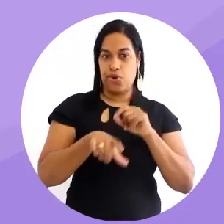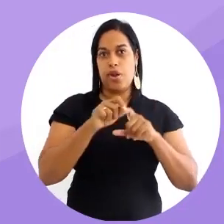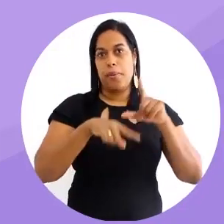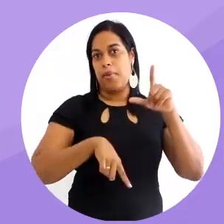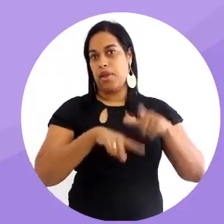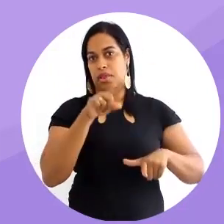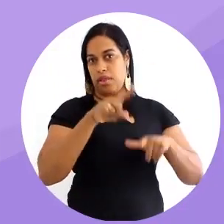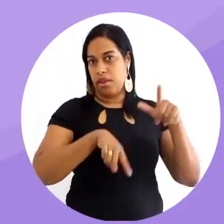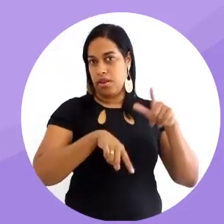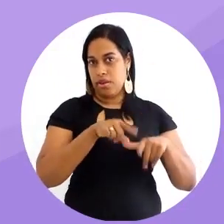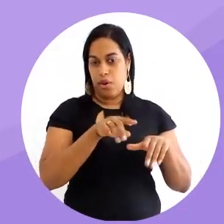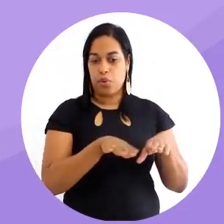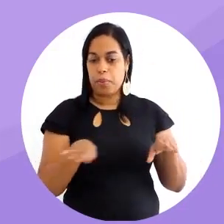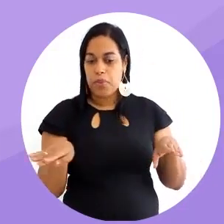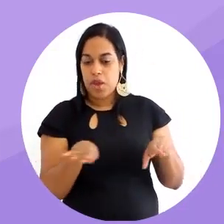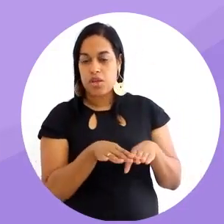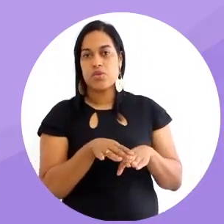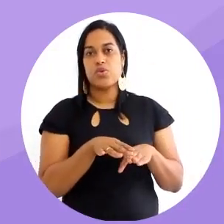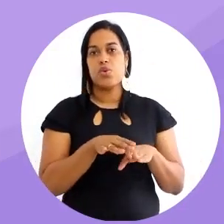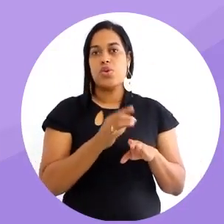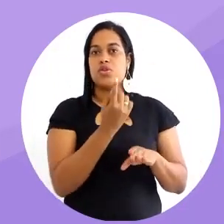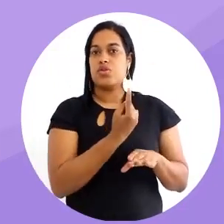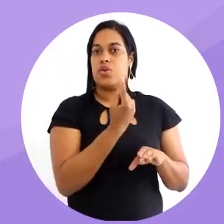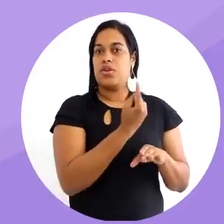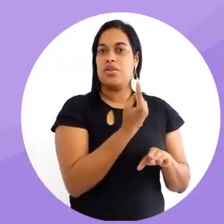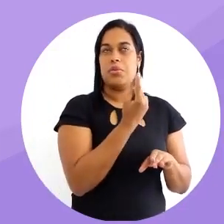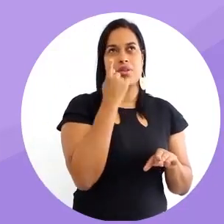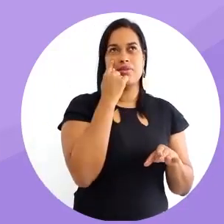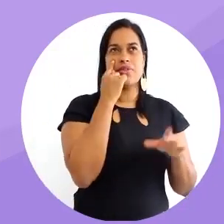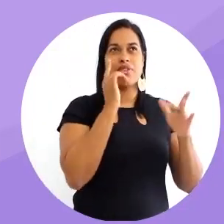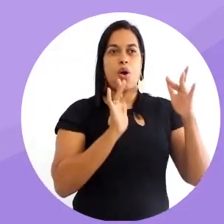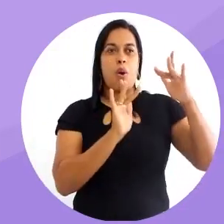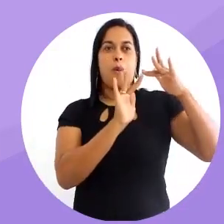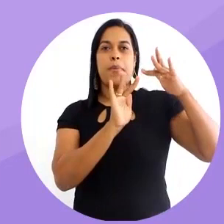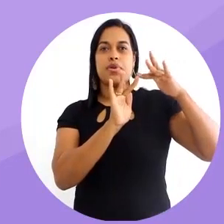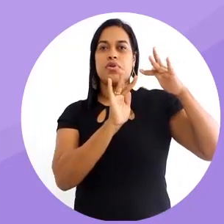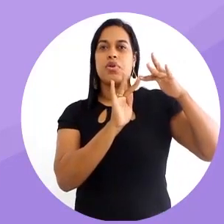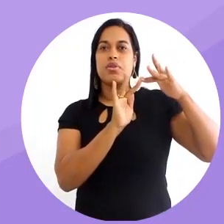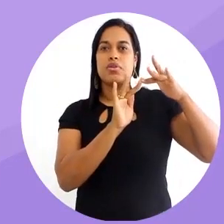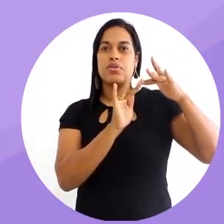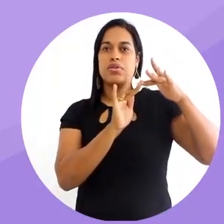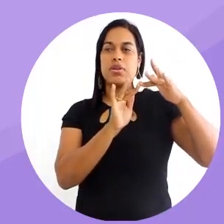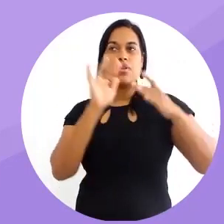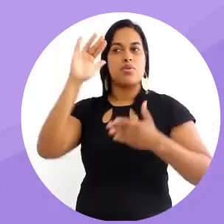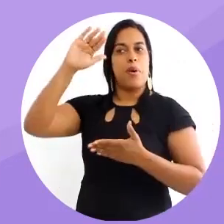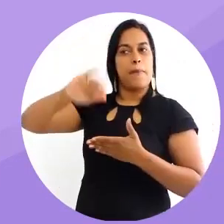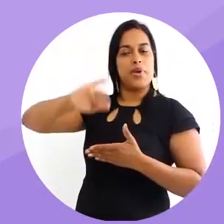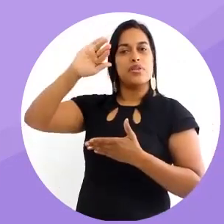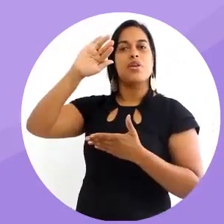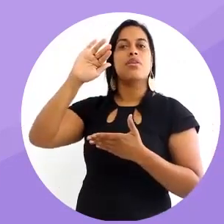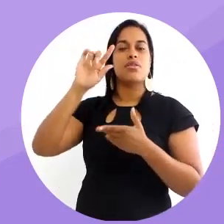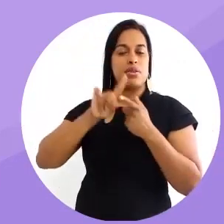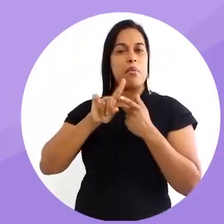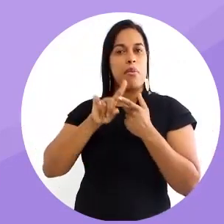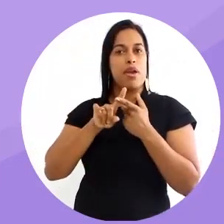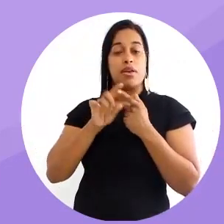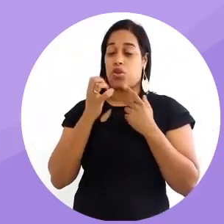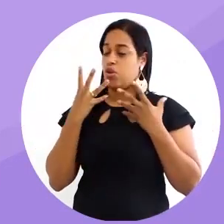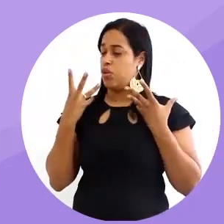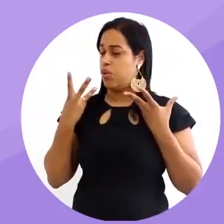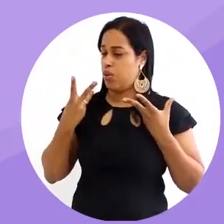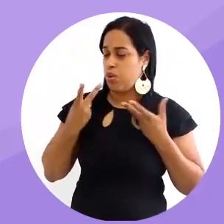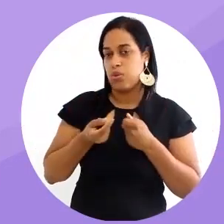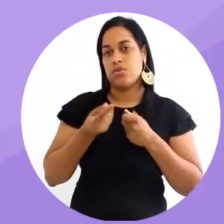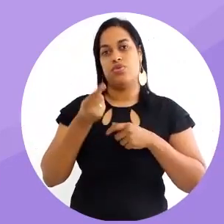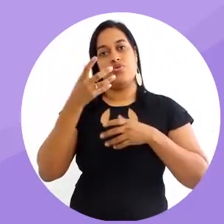escolher o material que vai se aplicar no piso isoladamente e sem fazer sua combinação com o material que vai revestir a parede, além de todos os